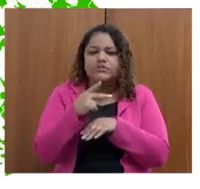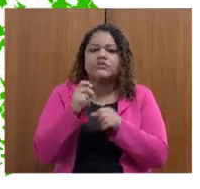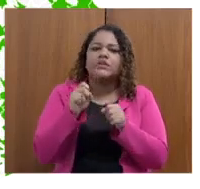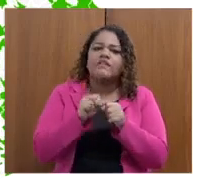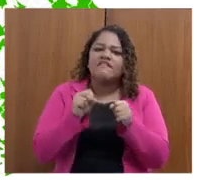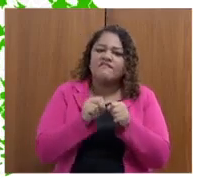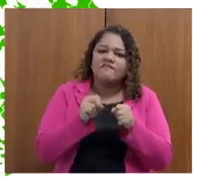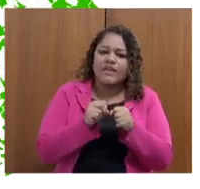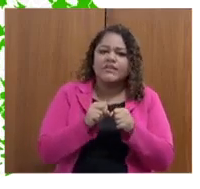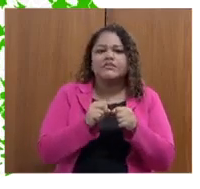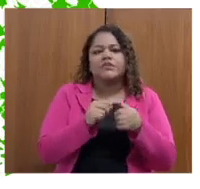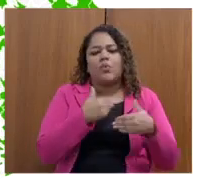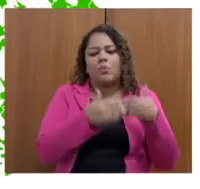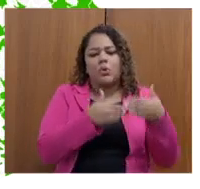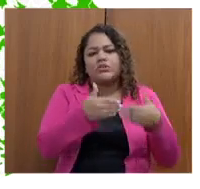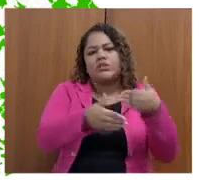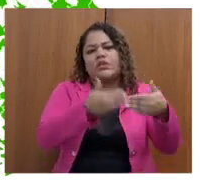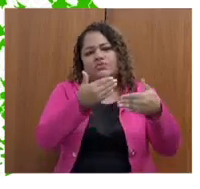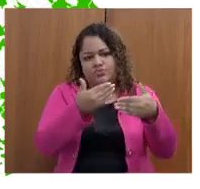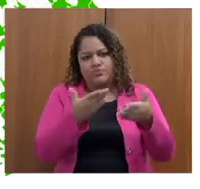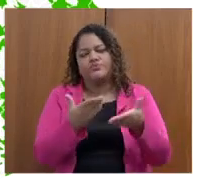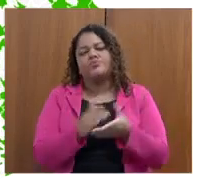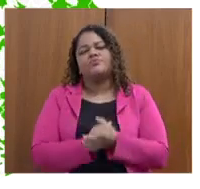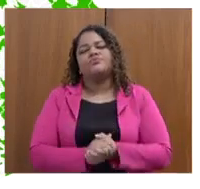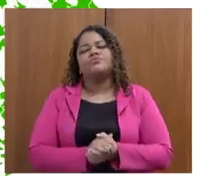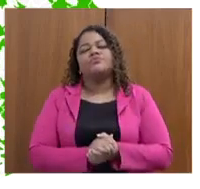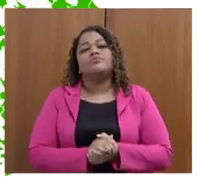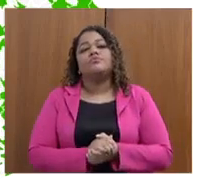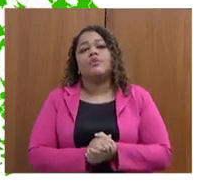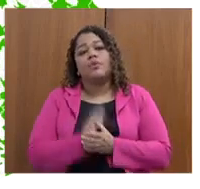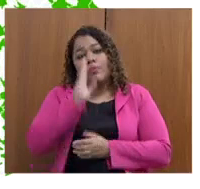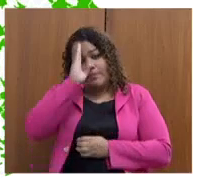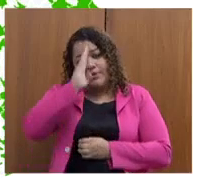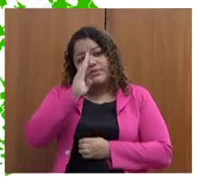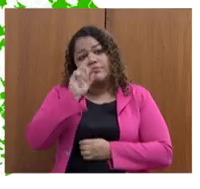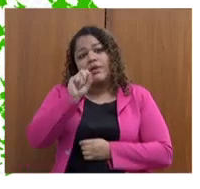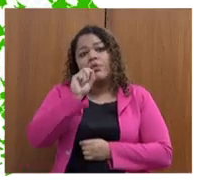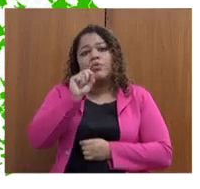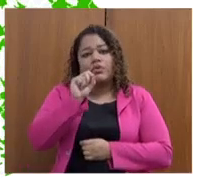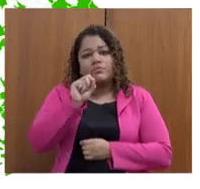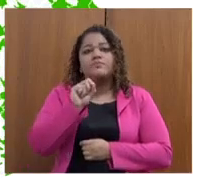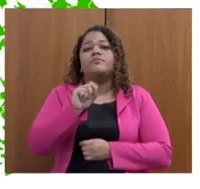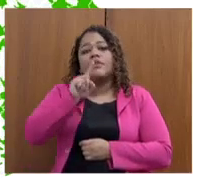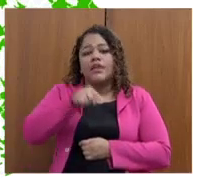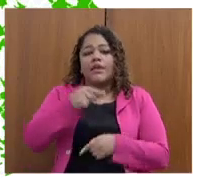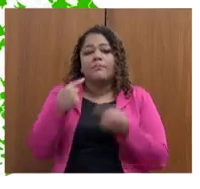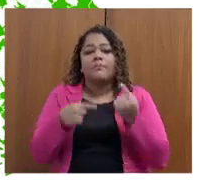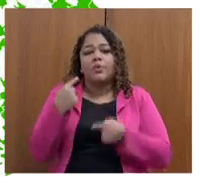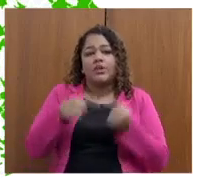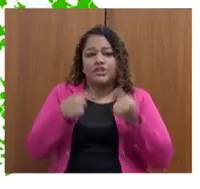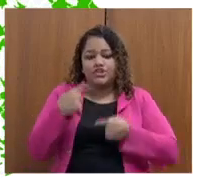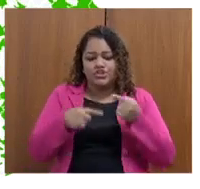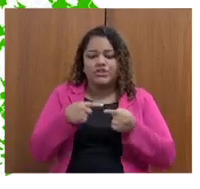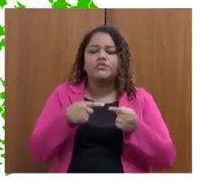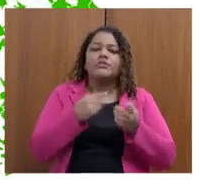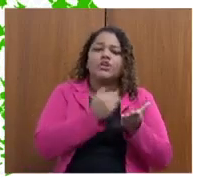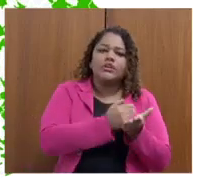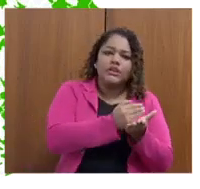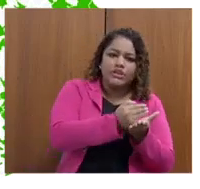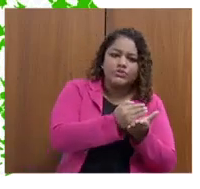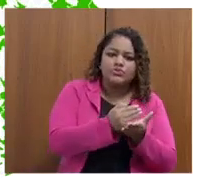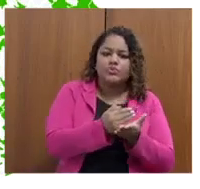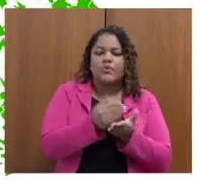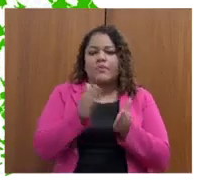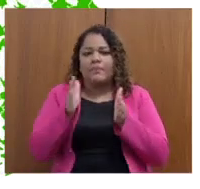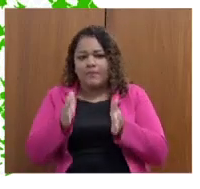esse processo de regularização fundiária O mais importante é que é uma política que tem início meio e fim